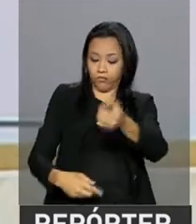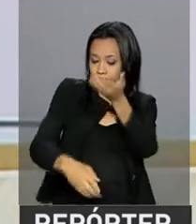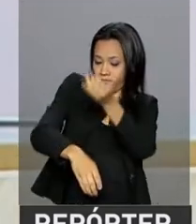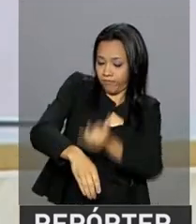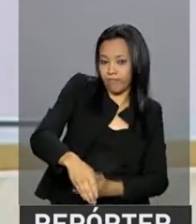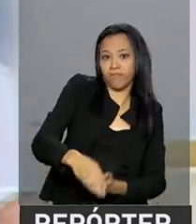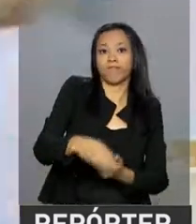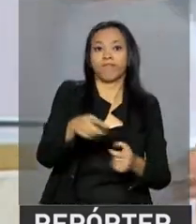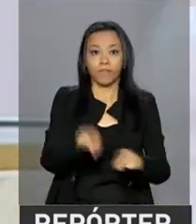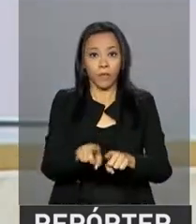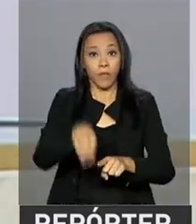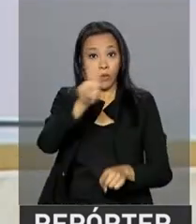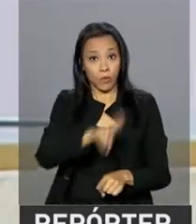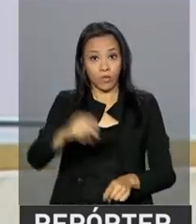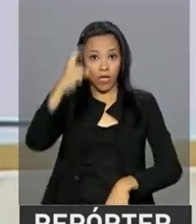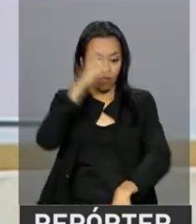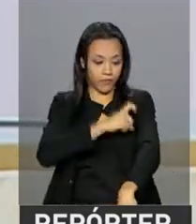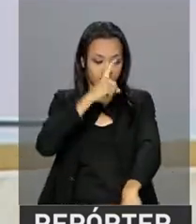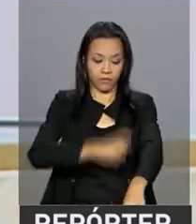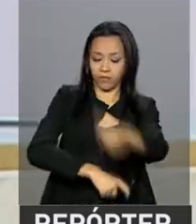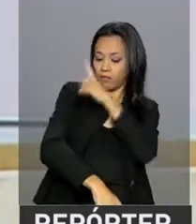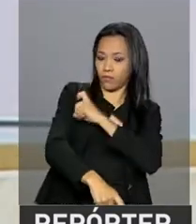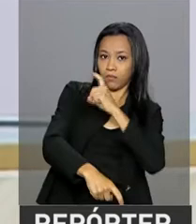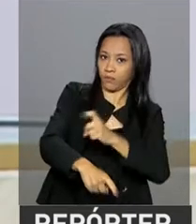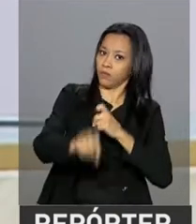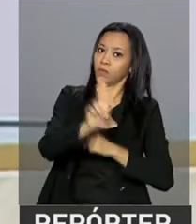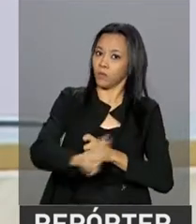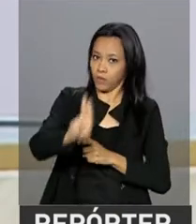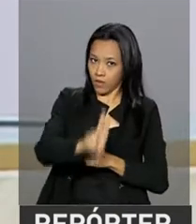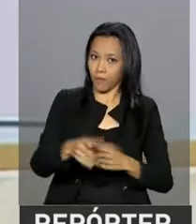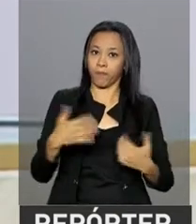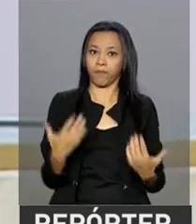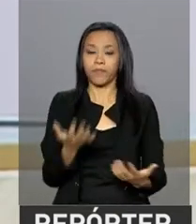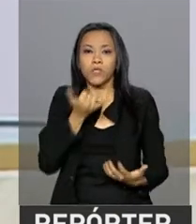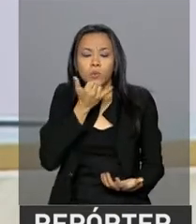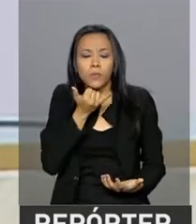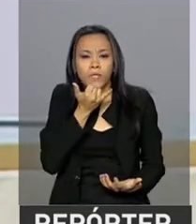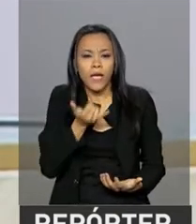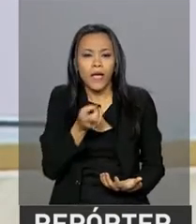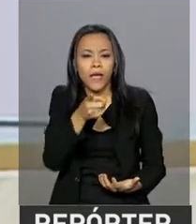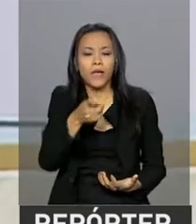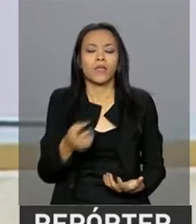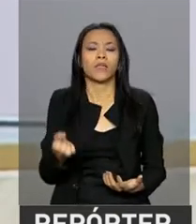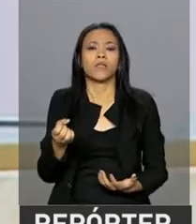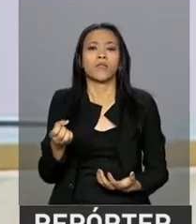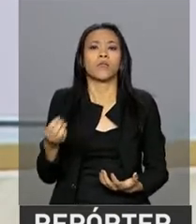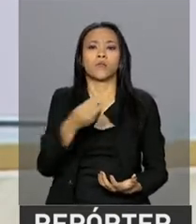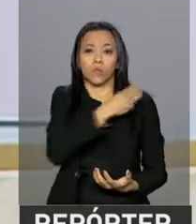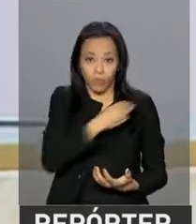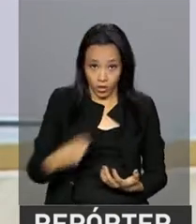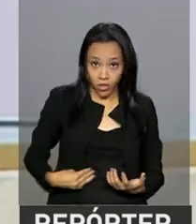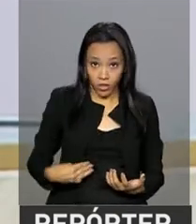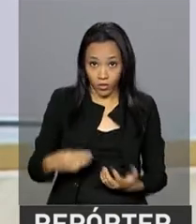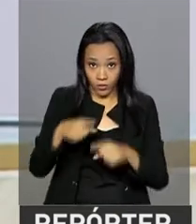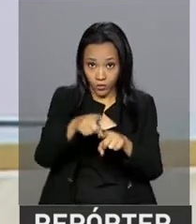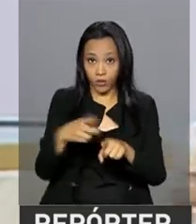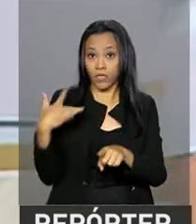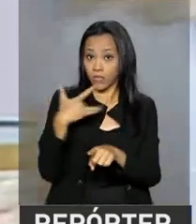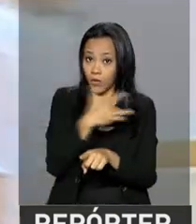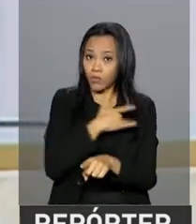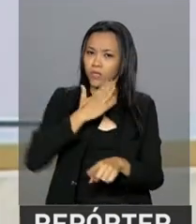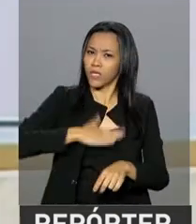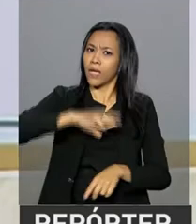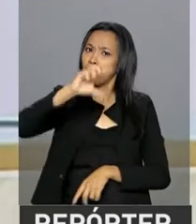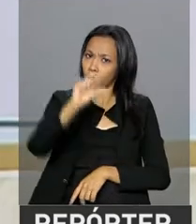também usar repelentes é o ministro dá desculpa o ministro da saúde ricardo barros vai anunciar daqui a